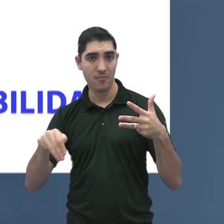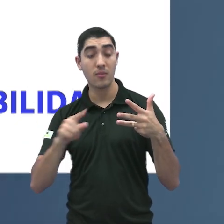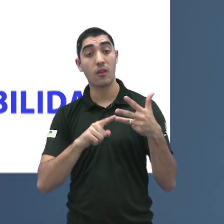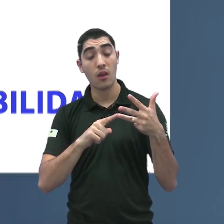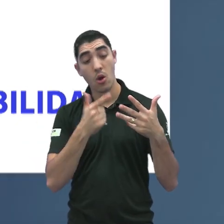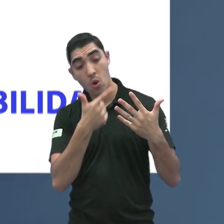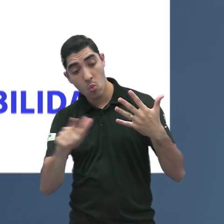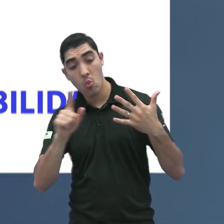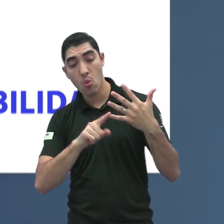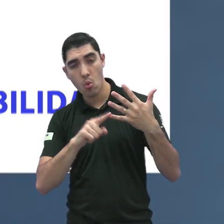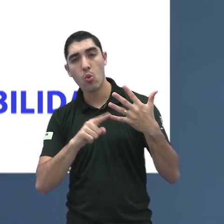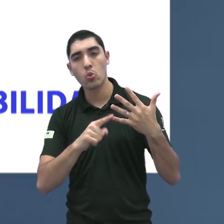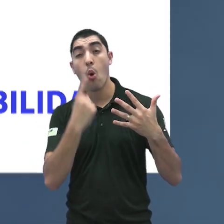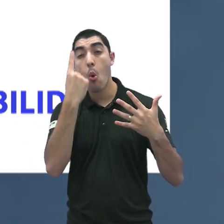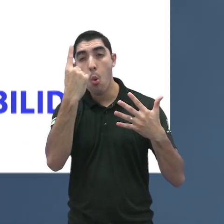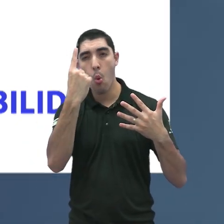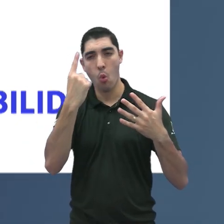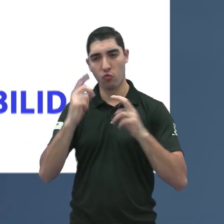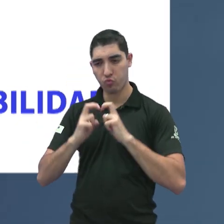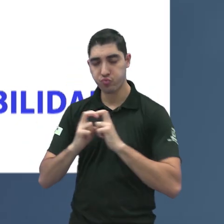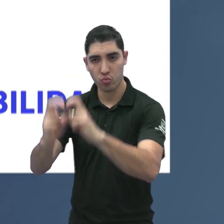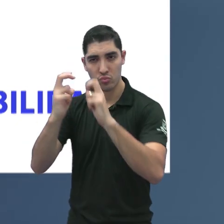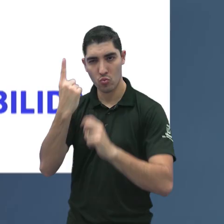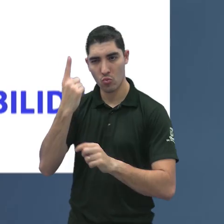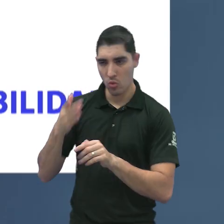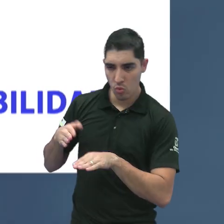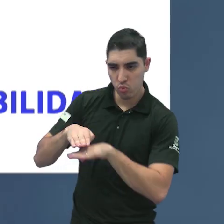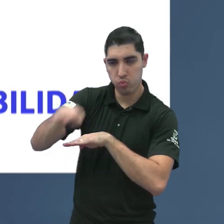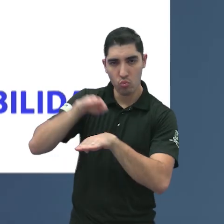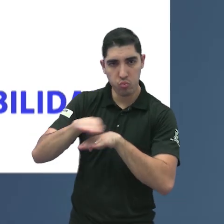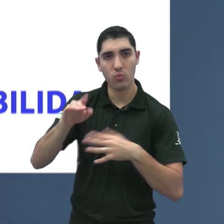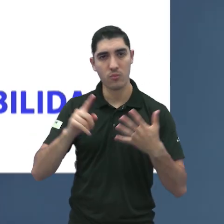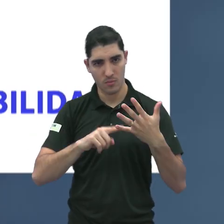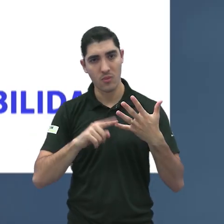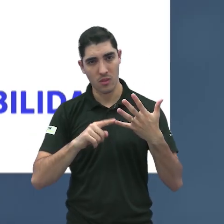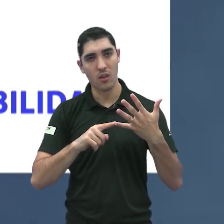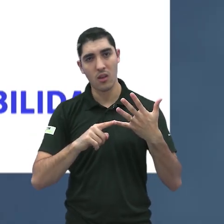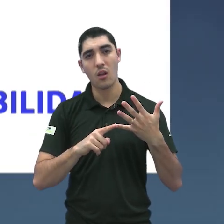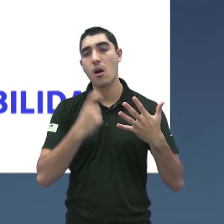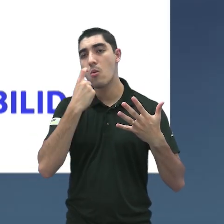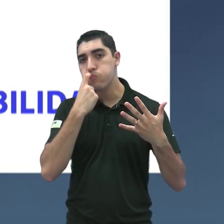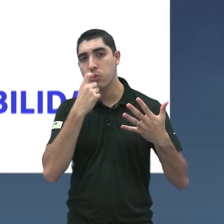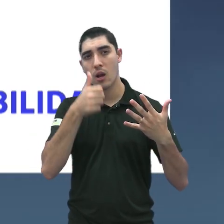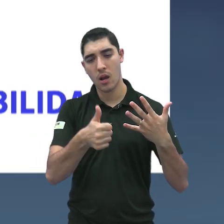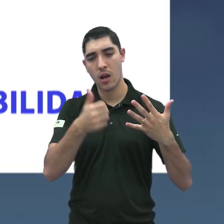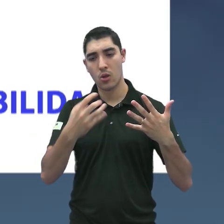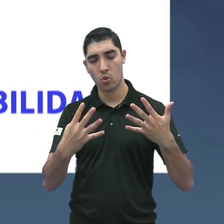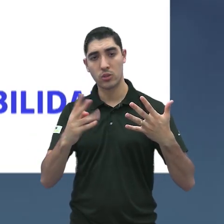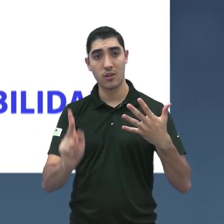extensão. Outros modais aparecem de forma mais tímida, né, como o monotrilho com